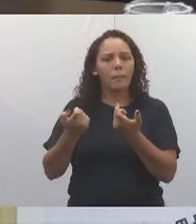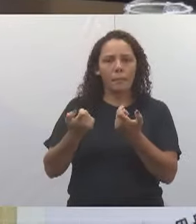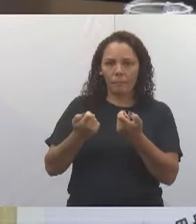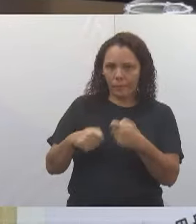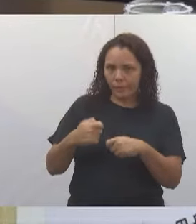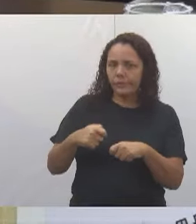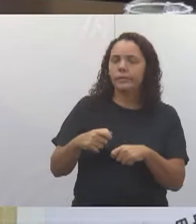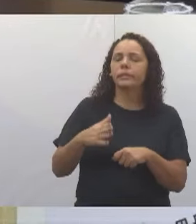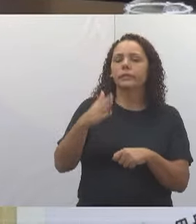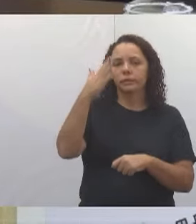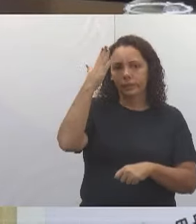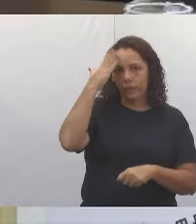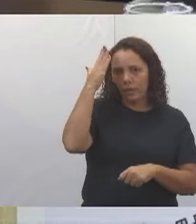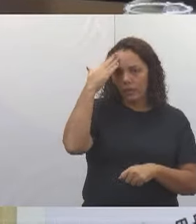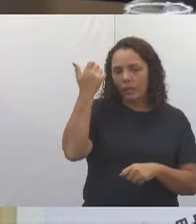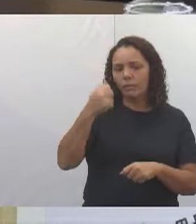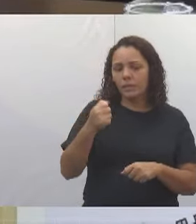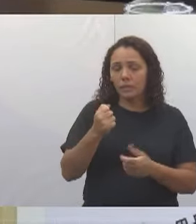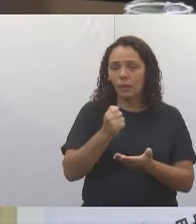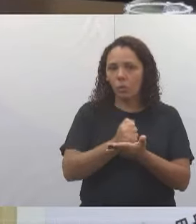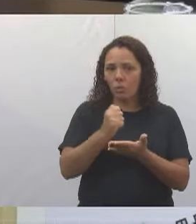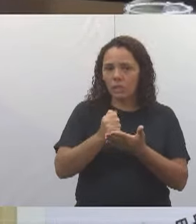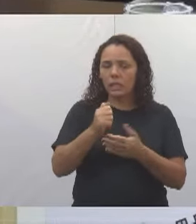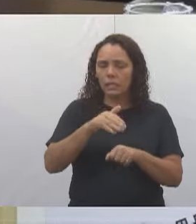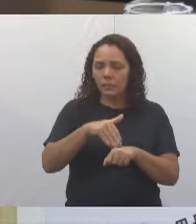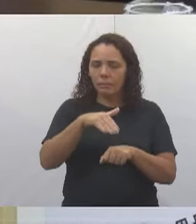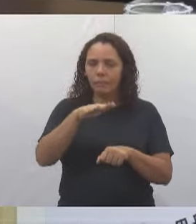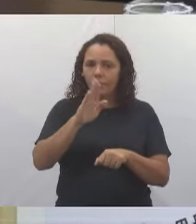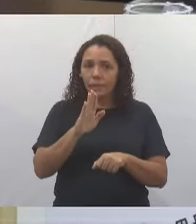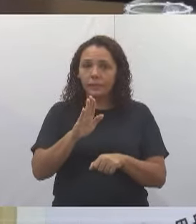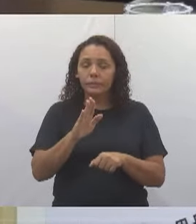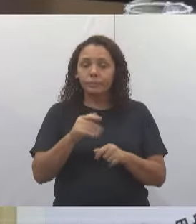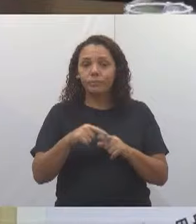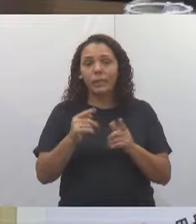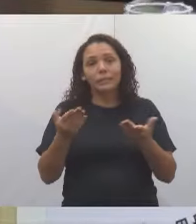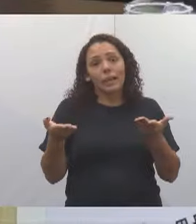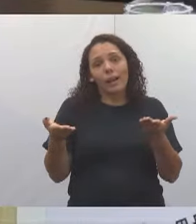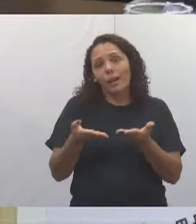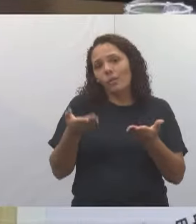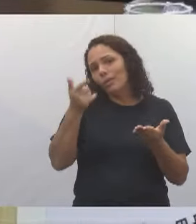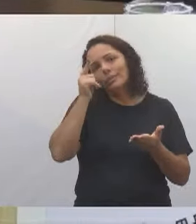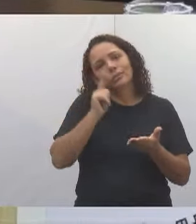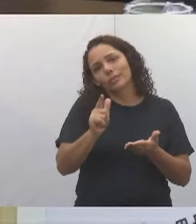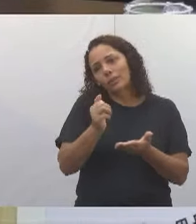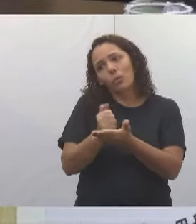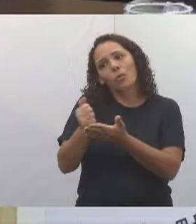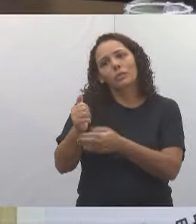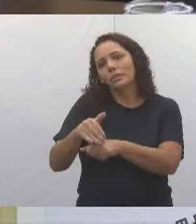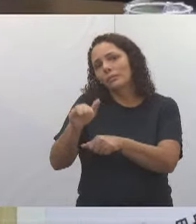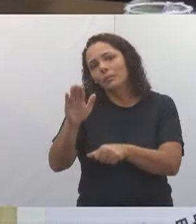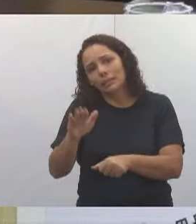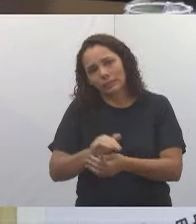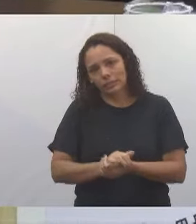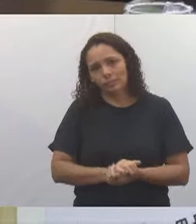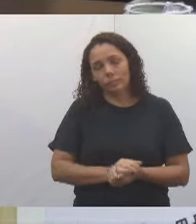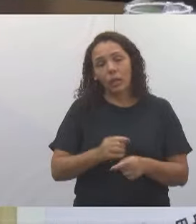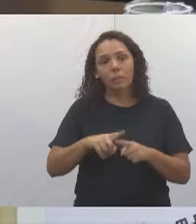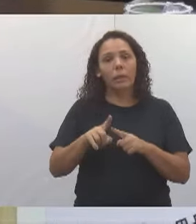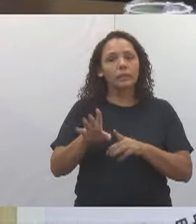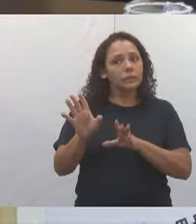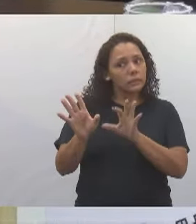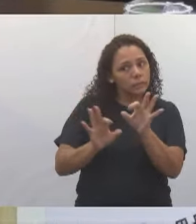disso e temos tudo mapeado, mas, nesse momento, a gente não consegue aumentar. Mas é um planejamento